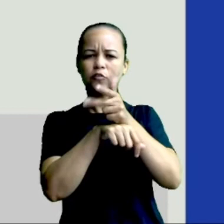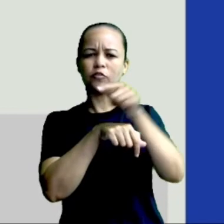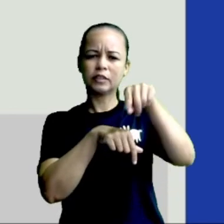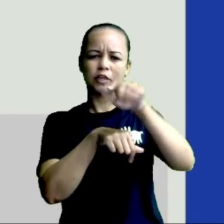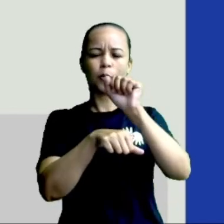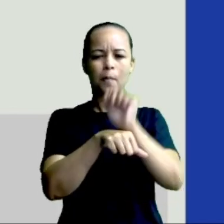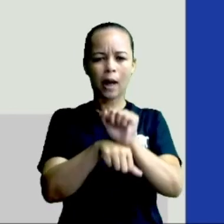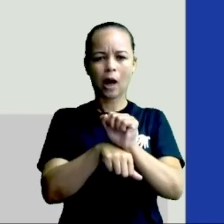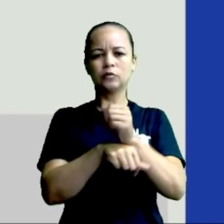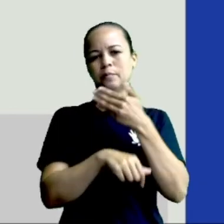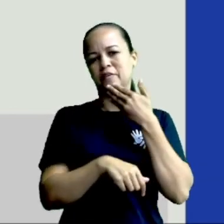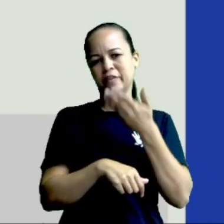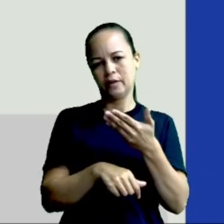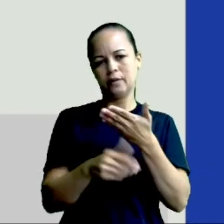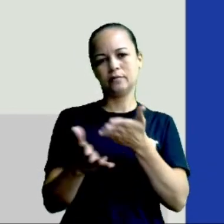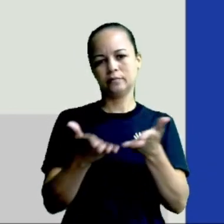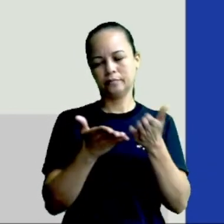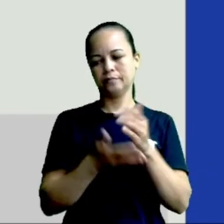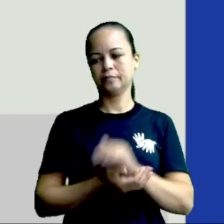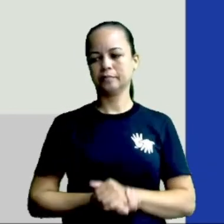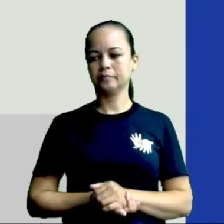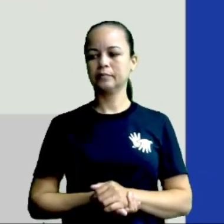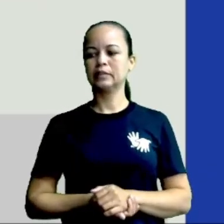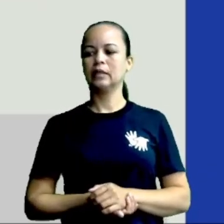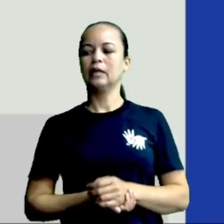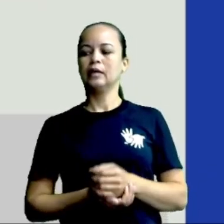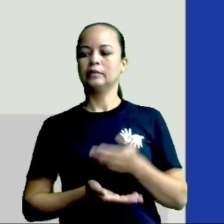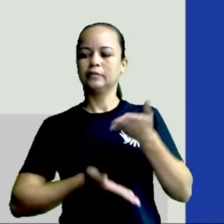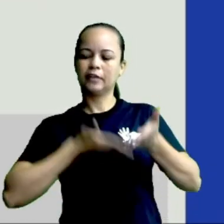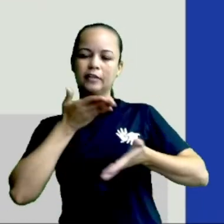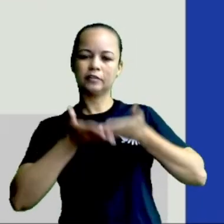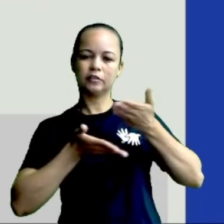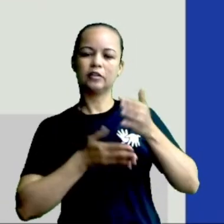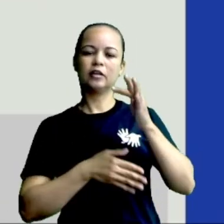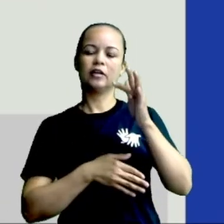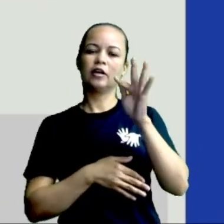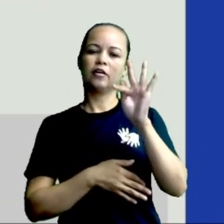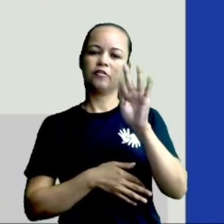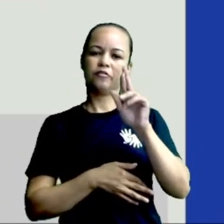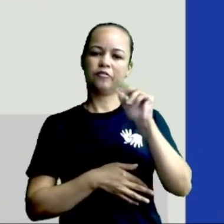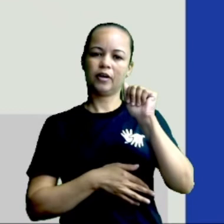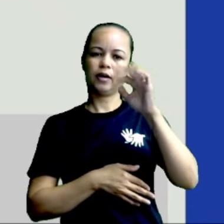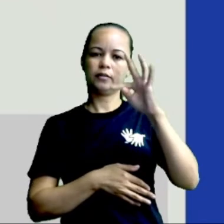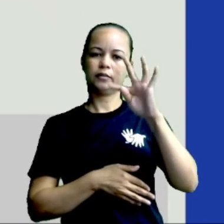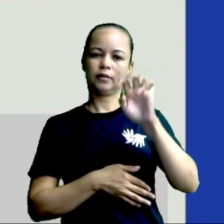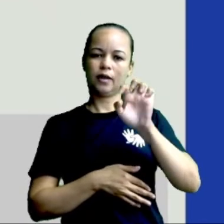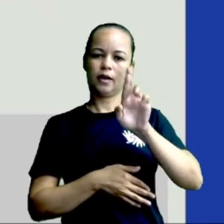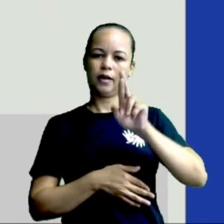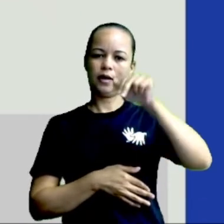preferirem. Então, ó, trataram-me fraternalmente.